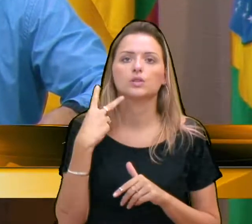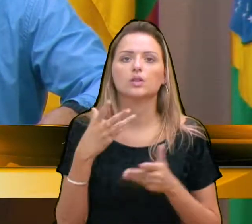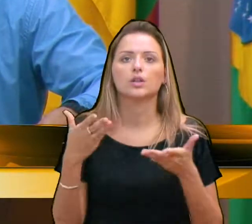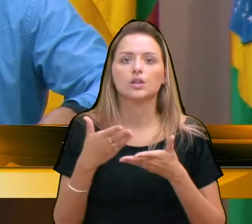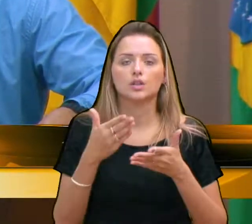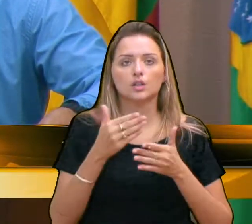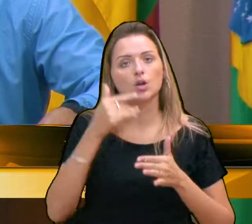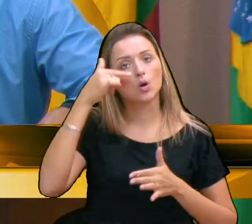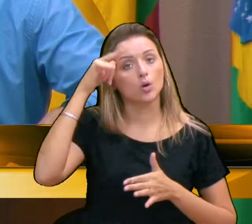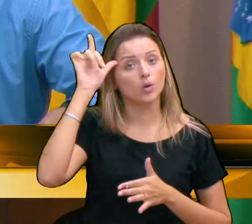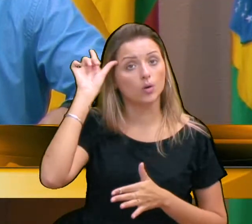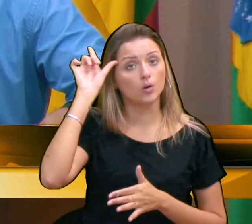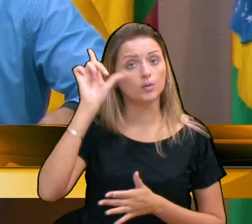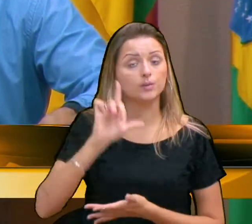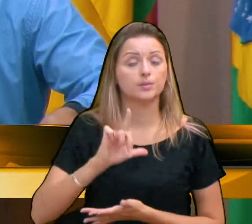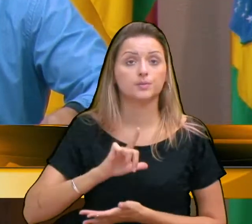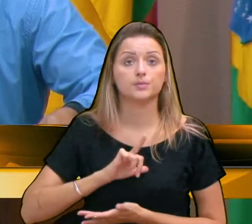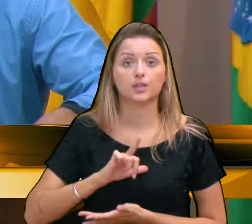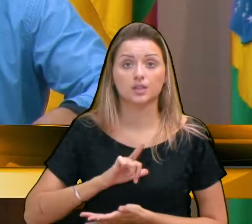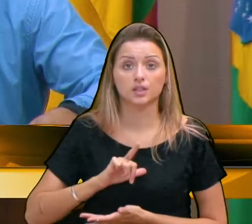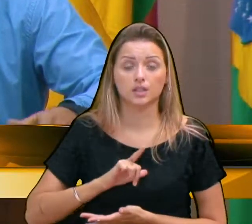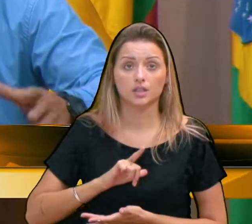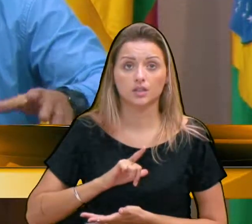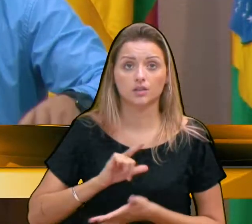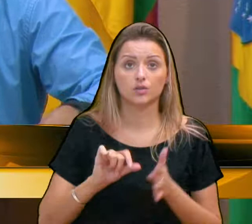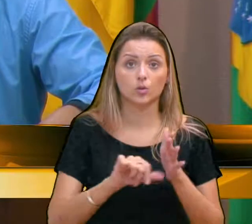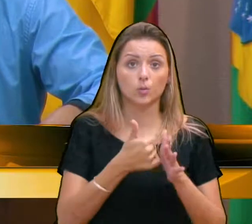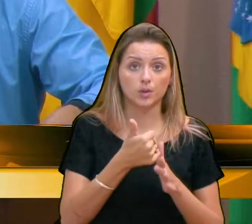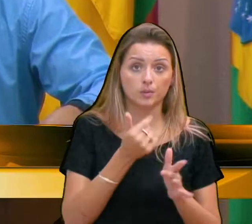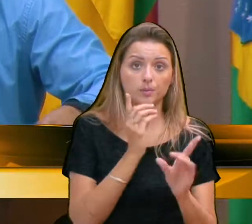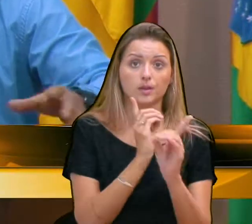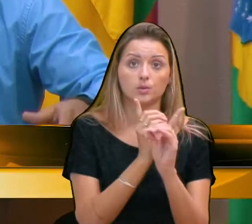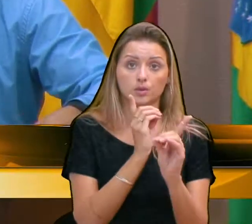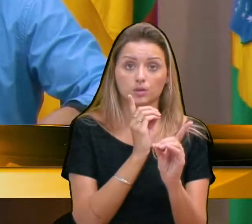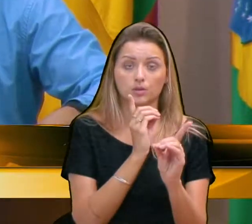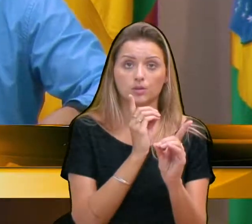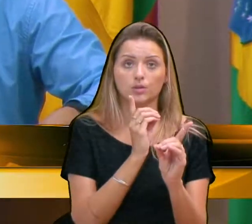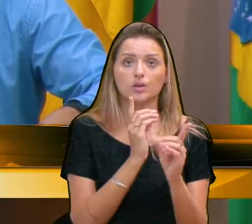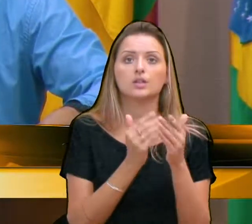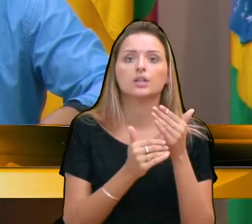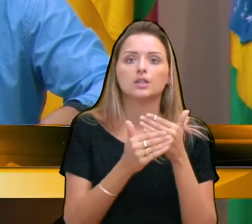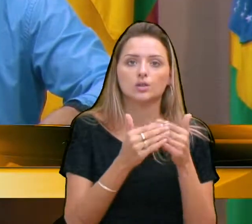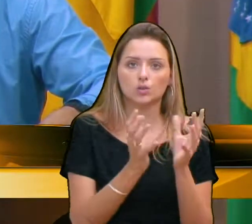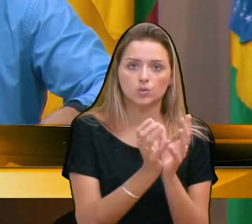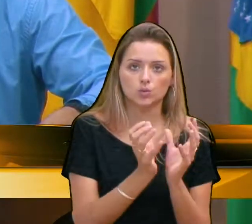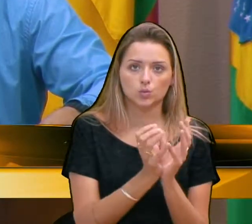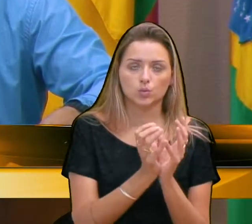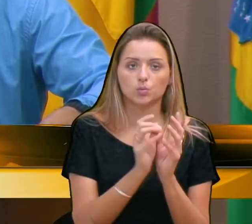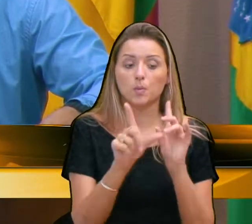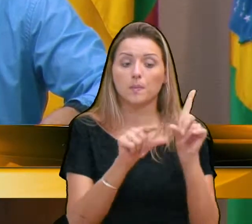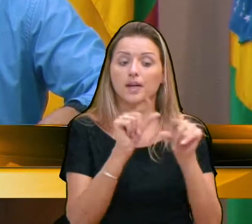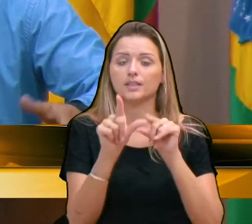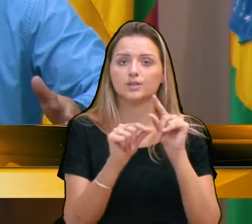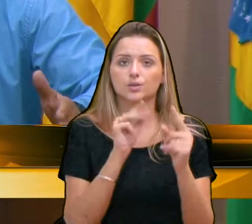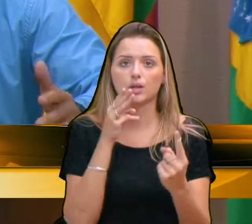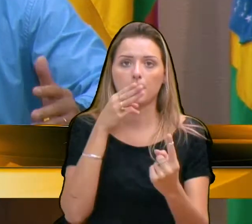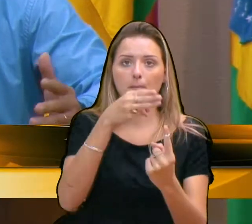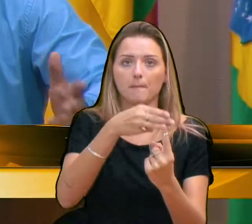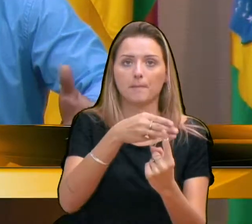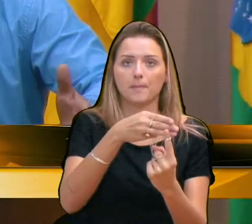construído. Ontem tivemos o primeiro encontro entre os membros para definir metas de